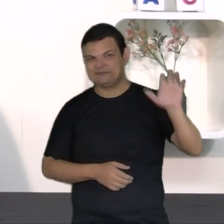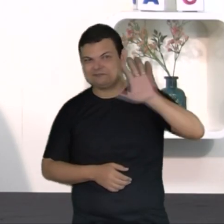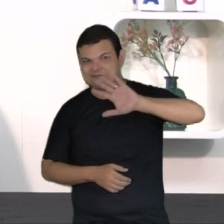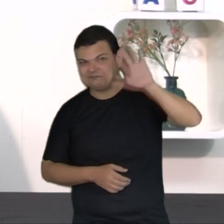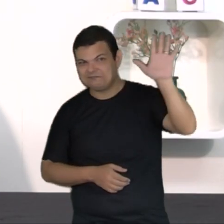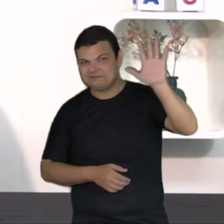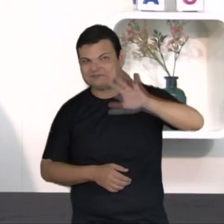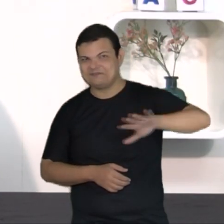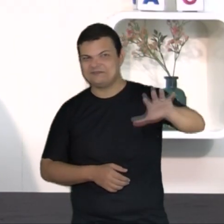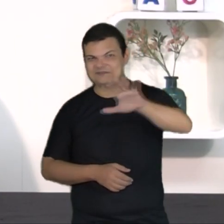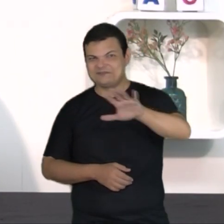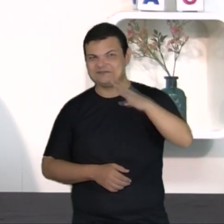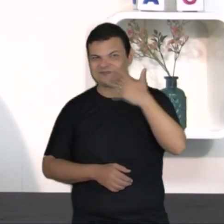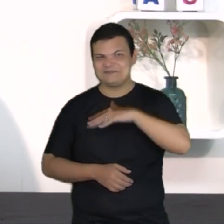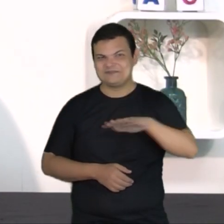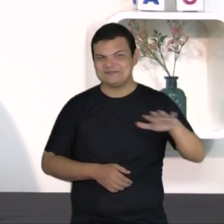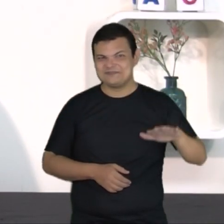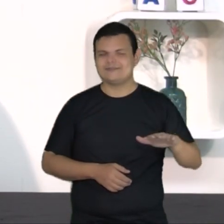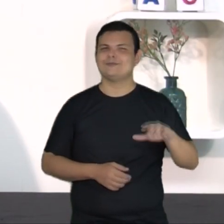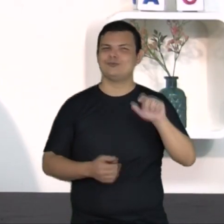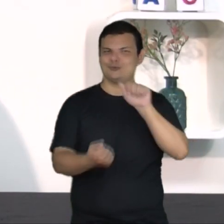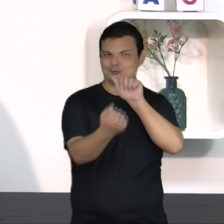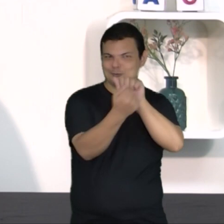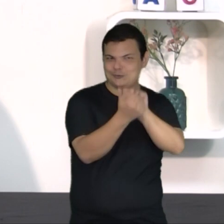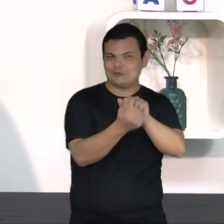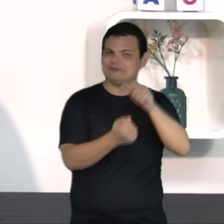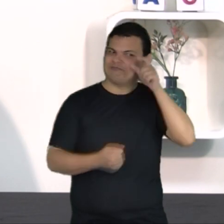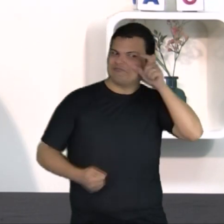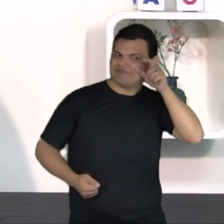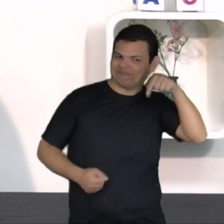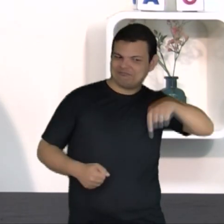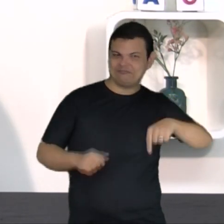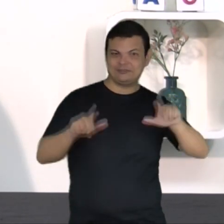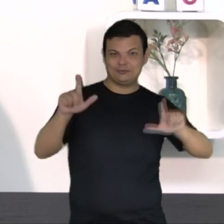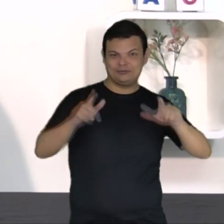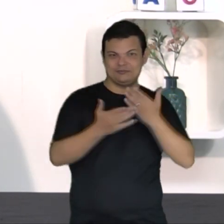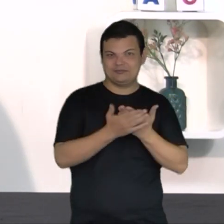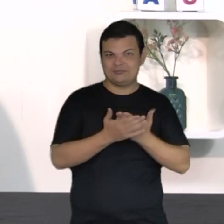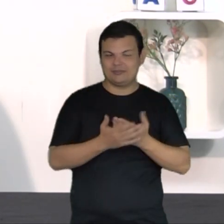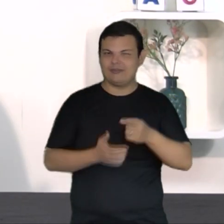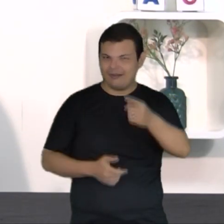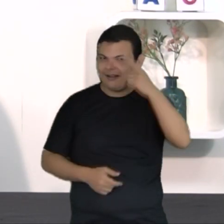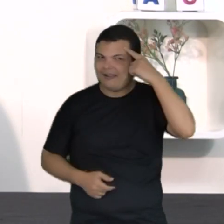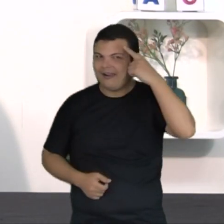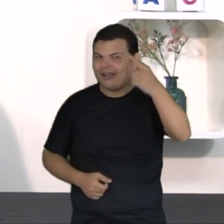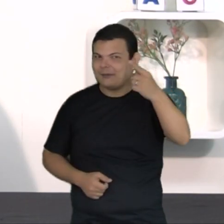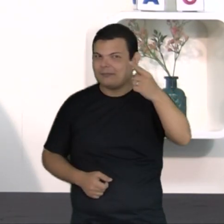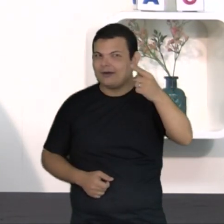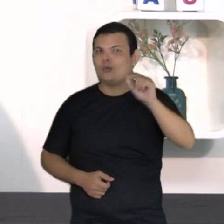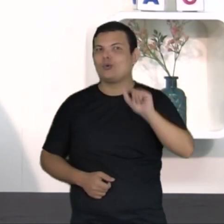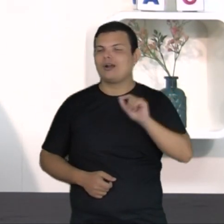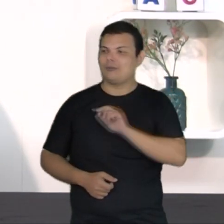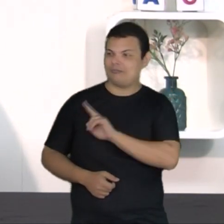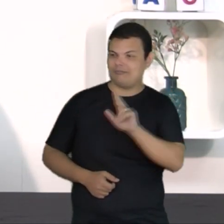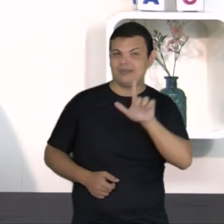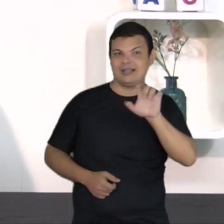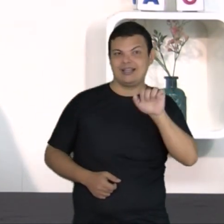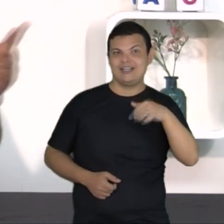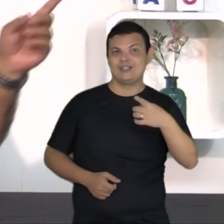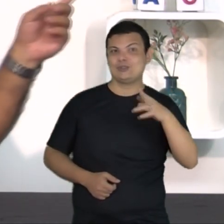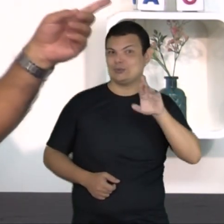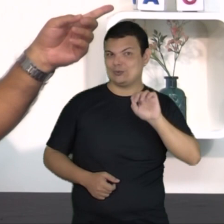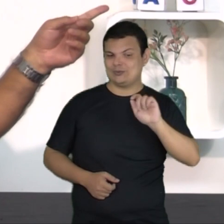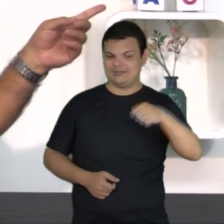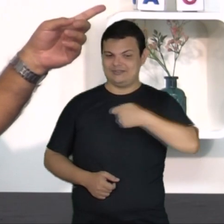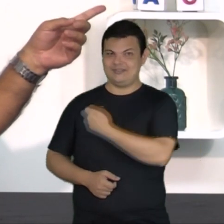Salve, salve, garotada que está sempre ligadinha aqui no Educa Belém. Eu não sei se vocês lembram, caso não lembram, eu sou o professor Leandro